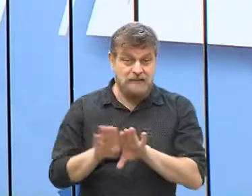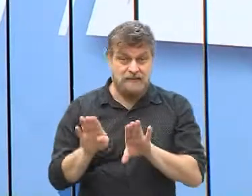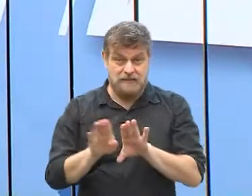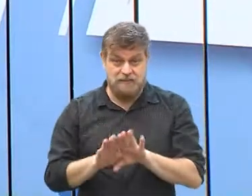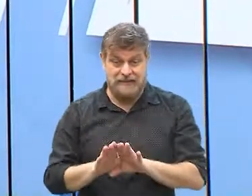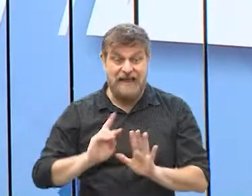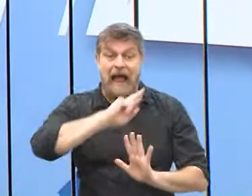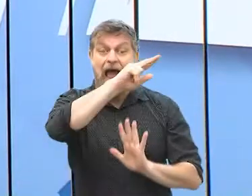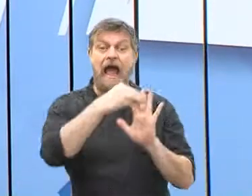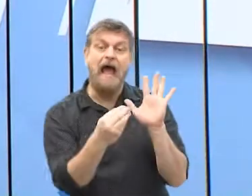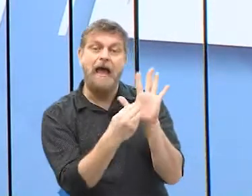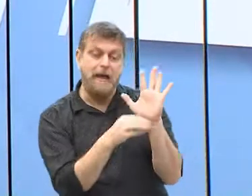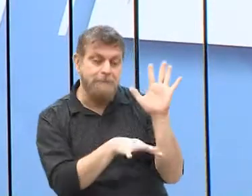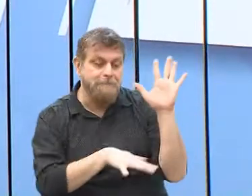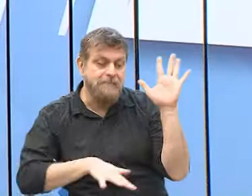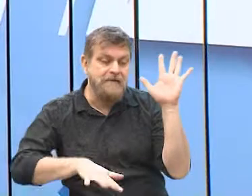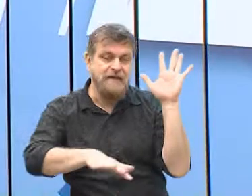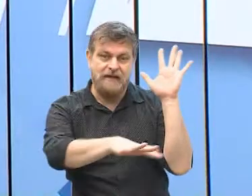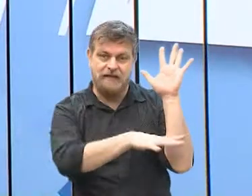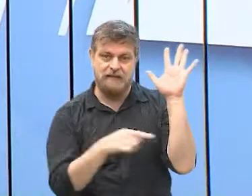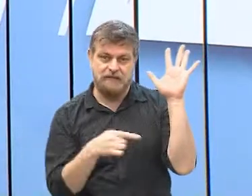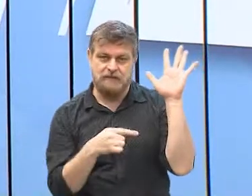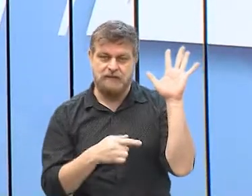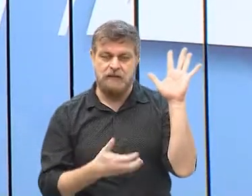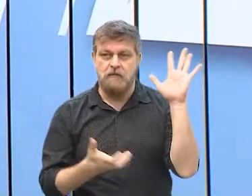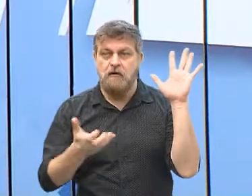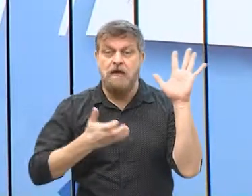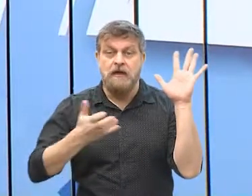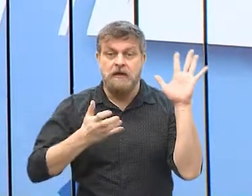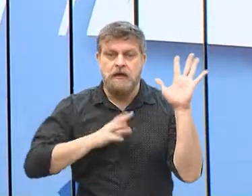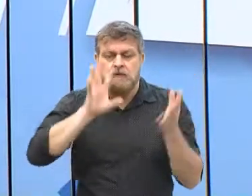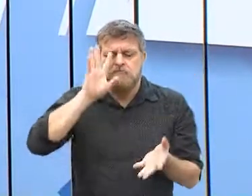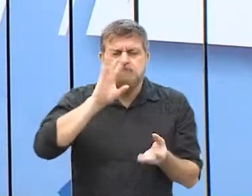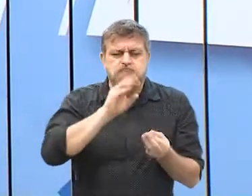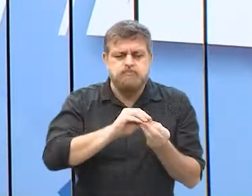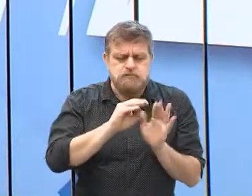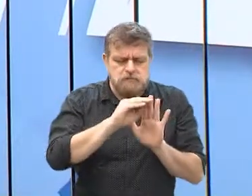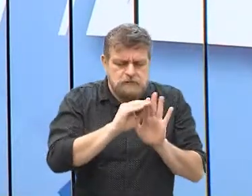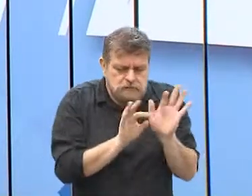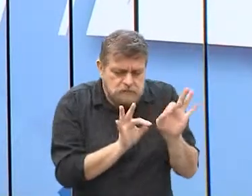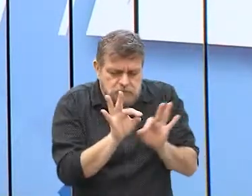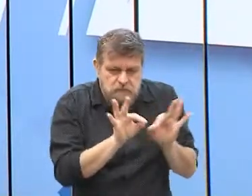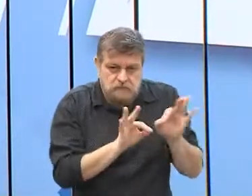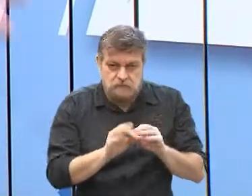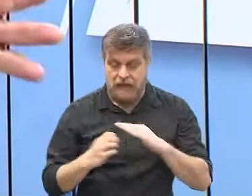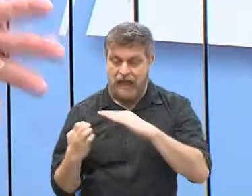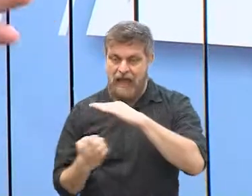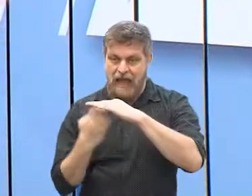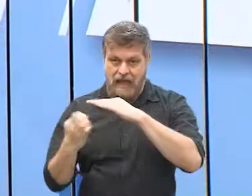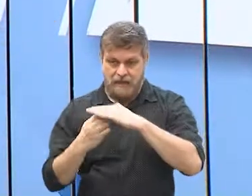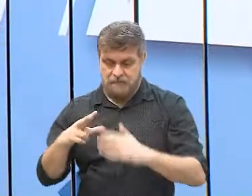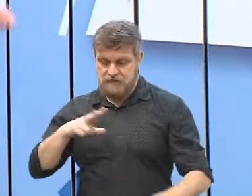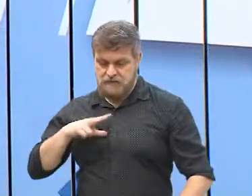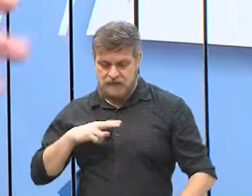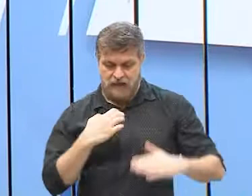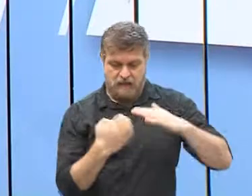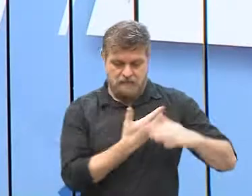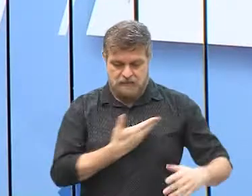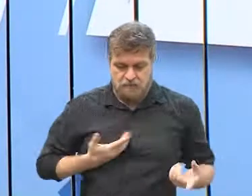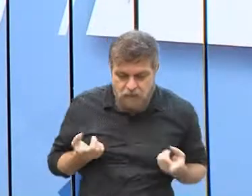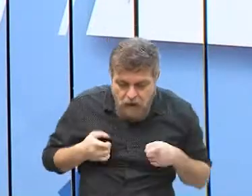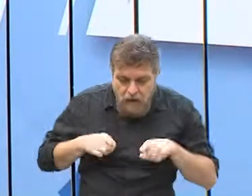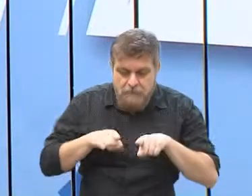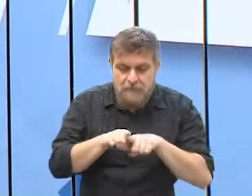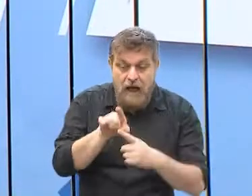vista ambiental, ver se consegue finalizar o projeto de PPP para cuidar do resíduo sólido, do lixo